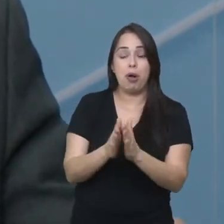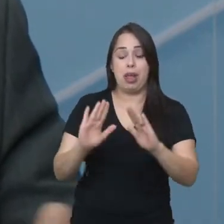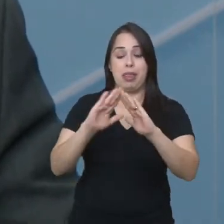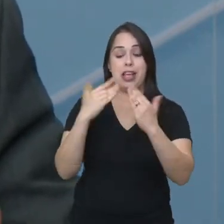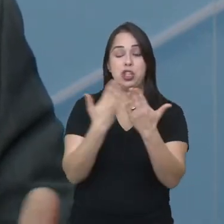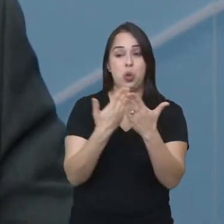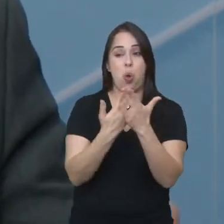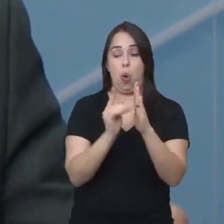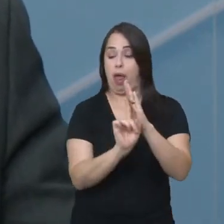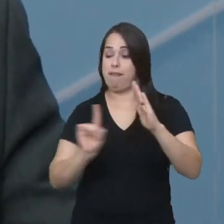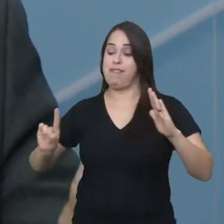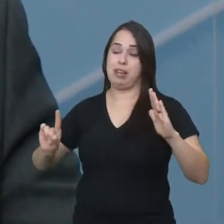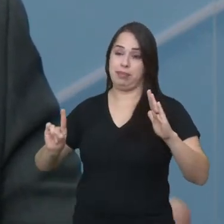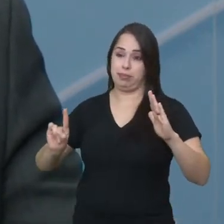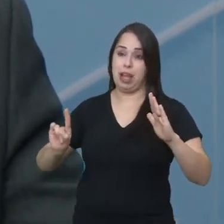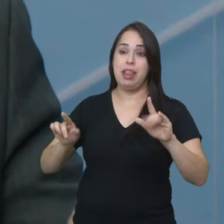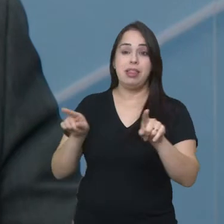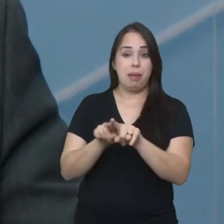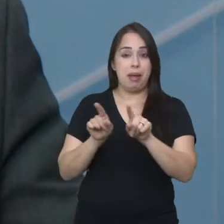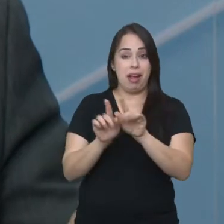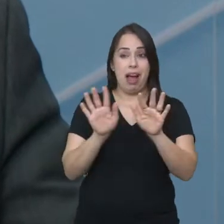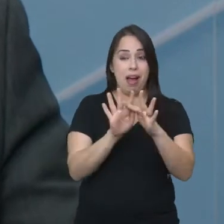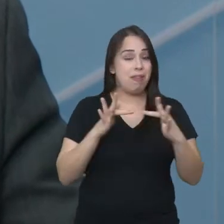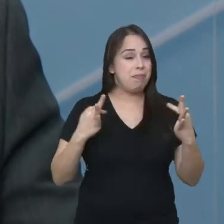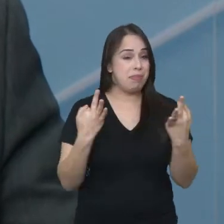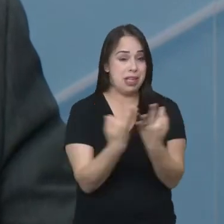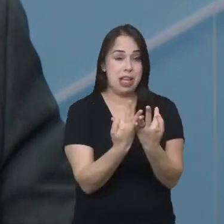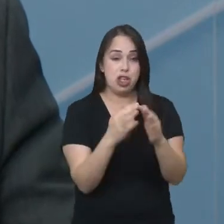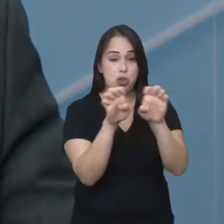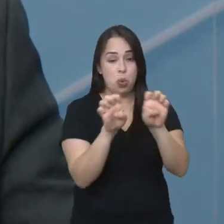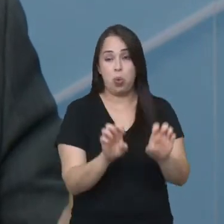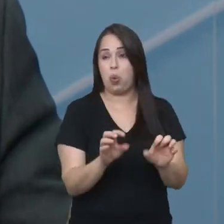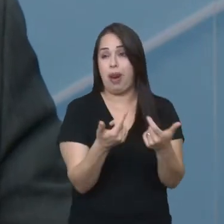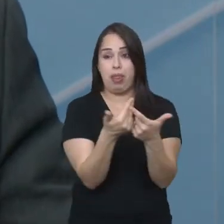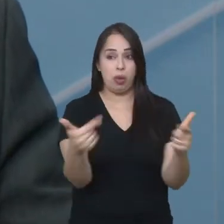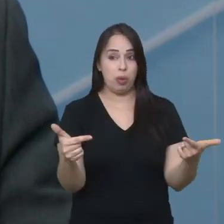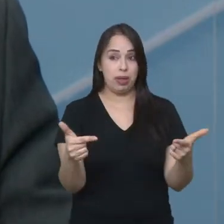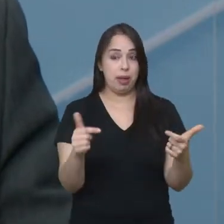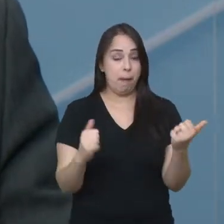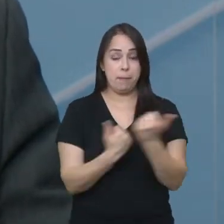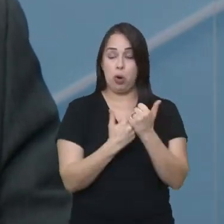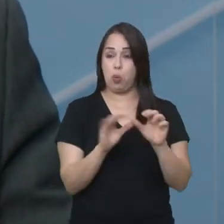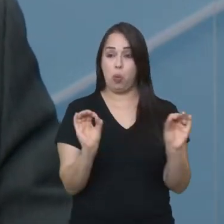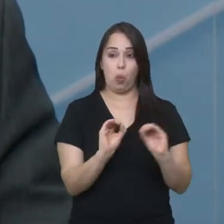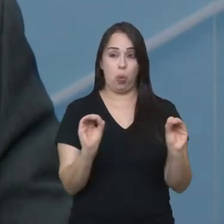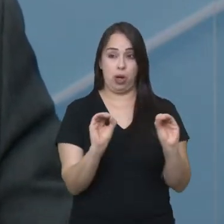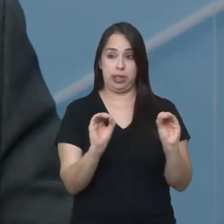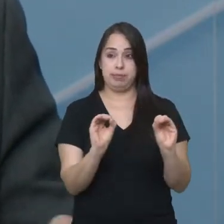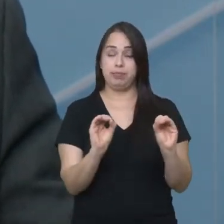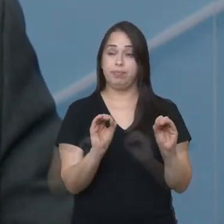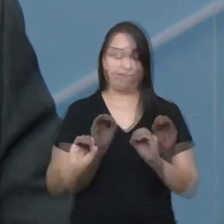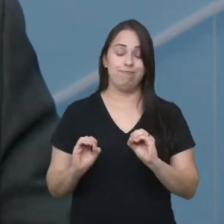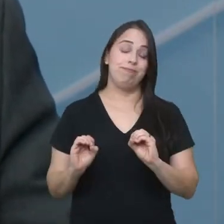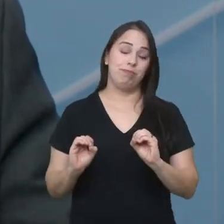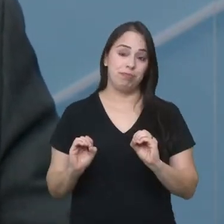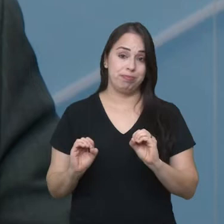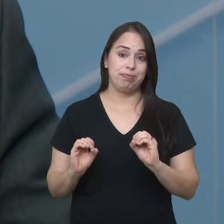escola, com famílias totalmente desestruturadas e sem apoio, né? Então a